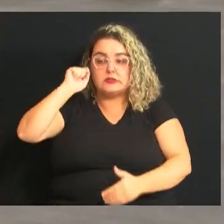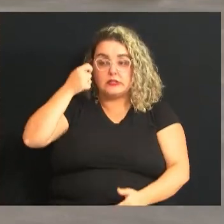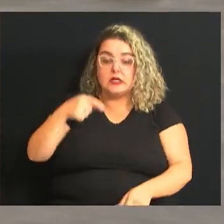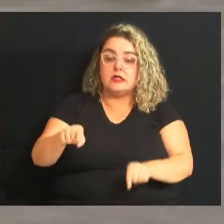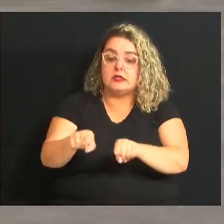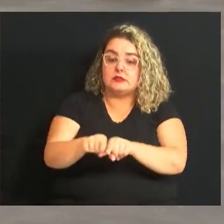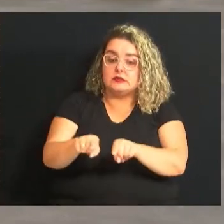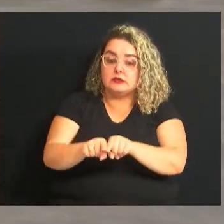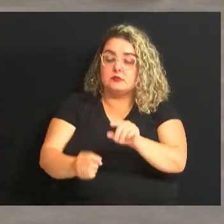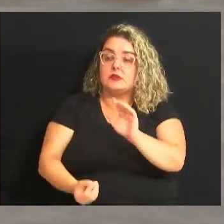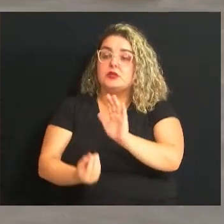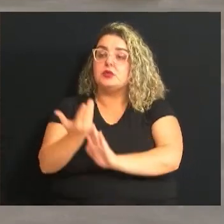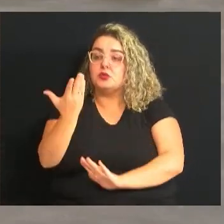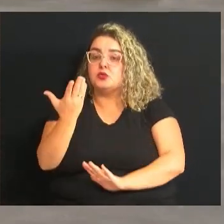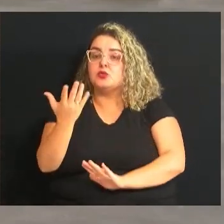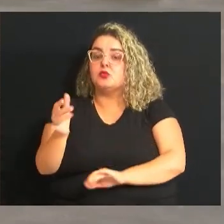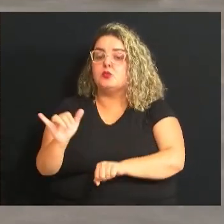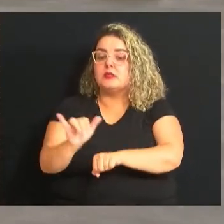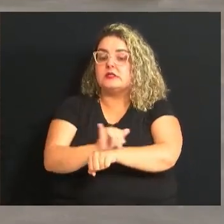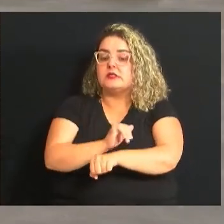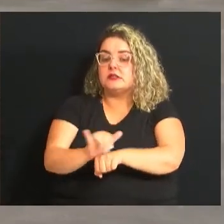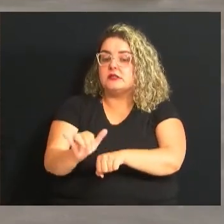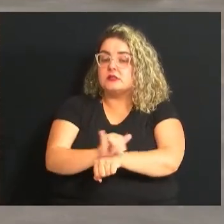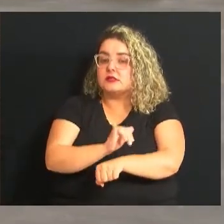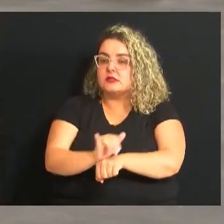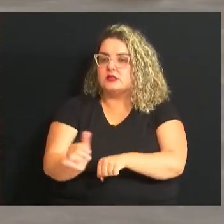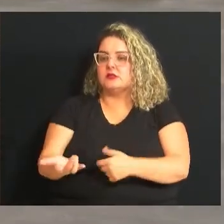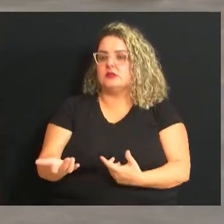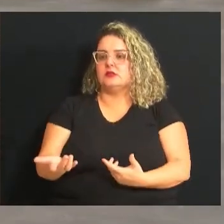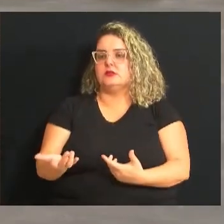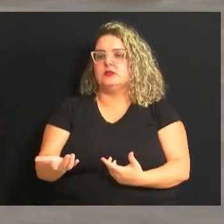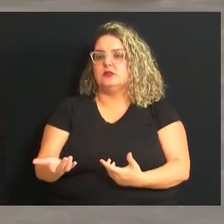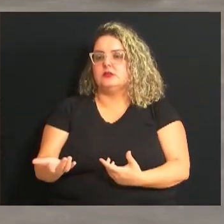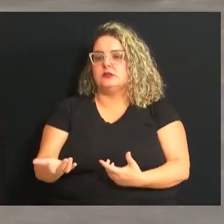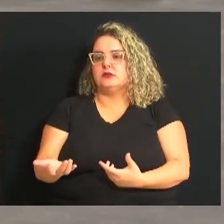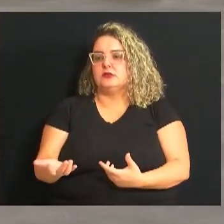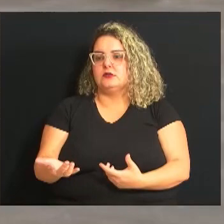Negra, ela também criou um instrumento que é o